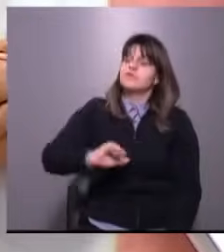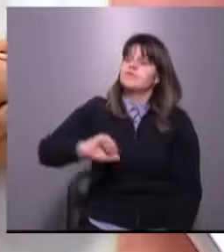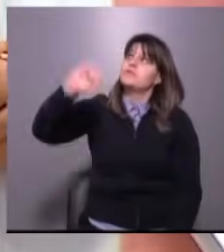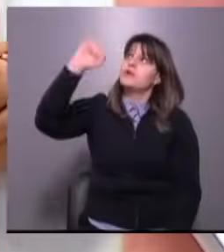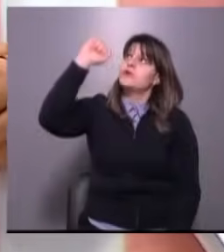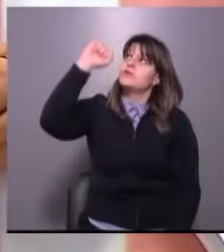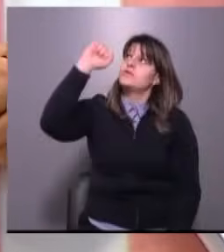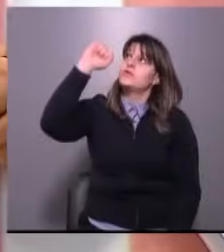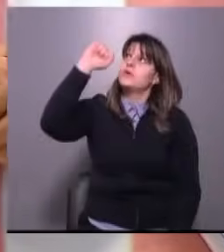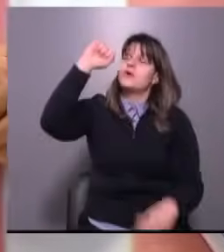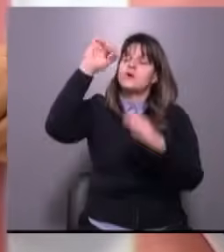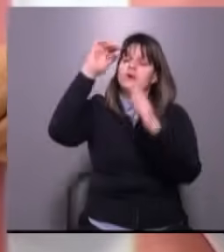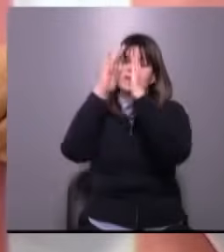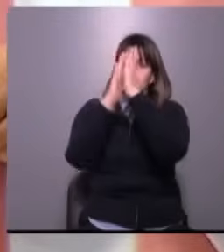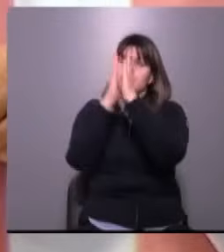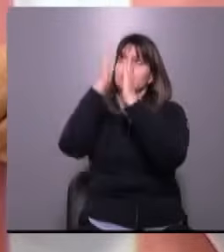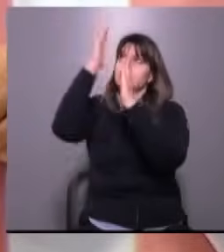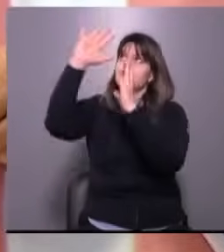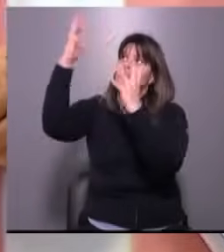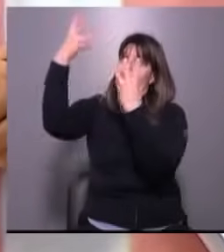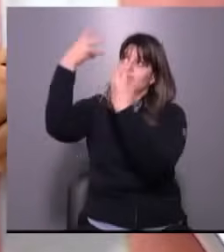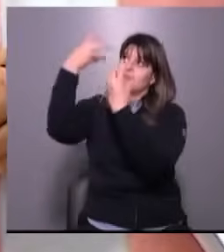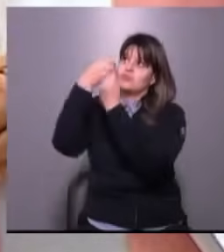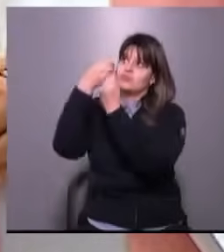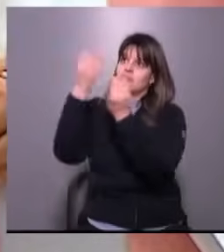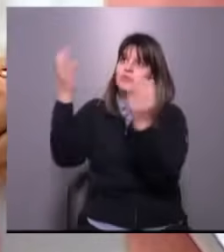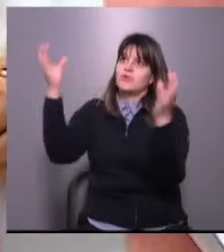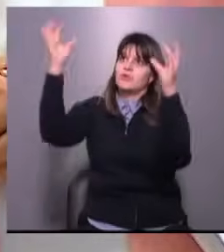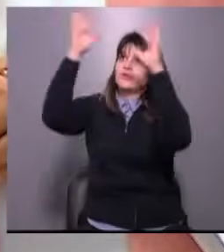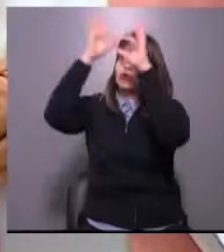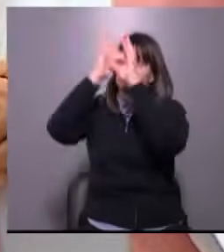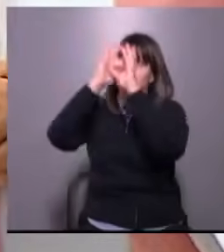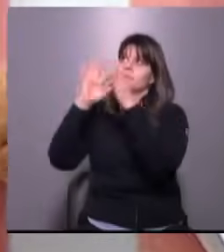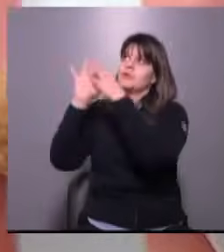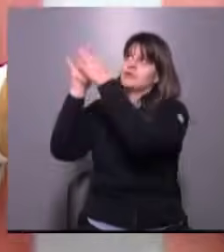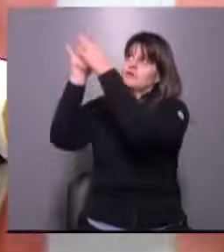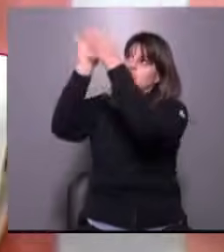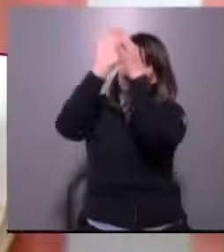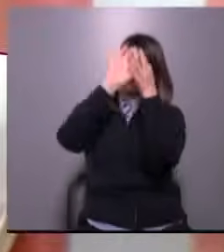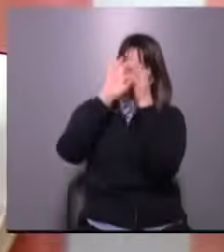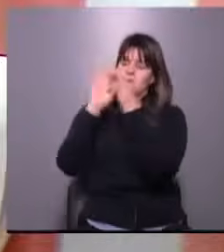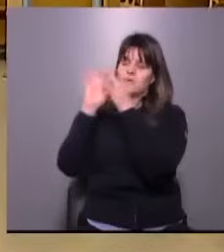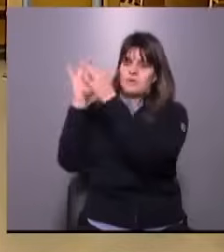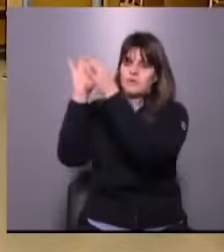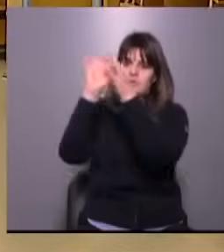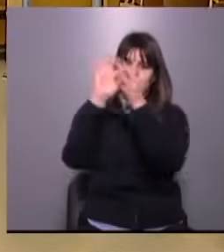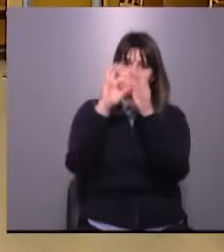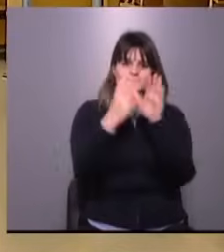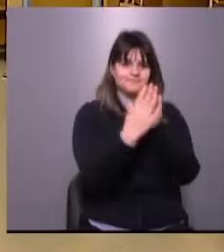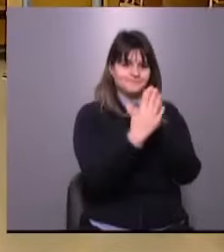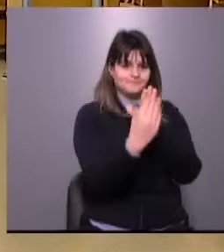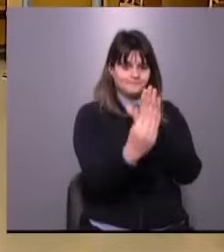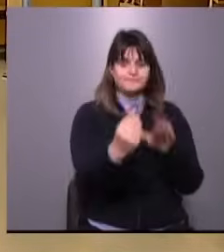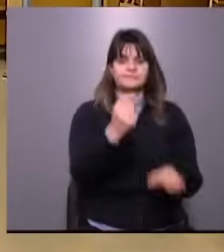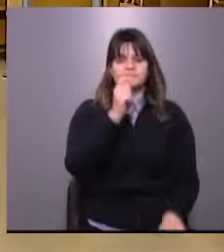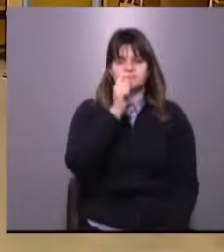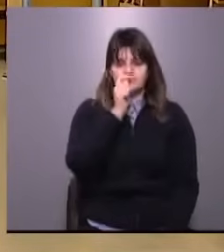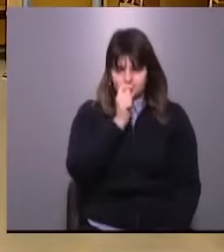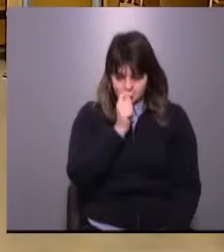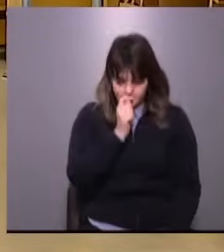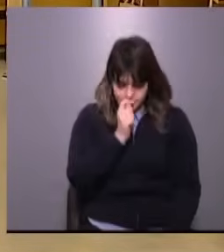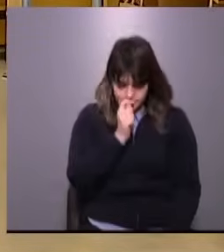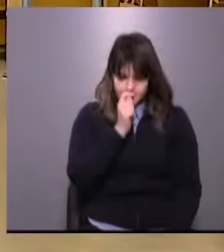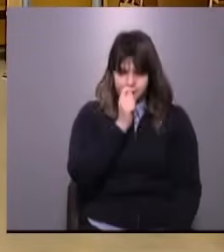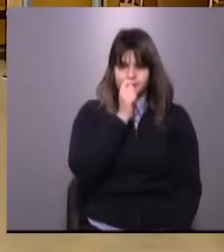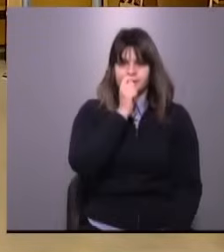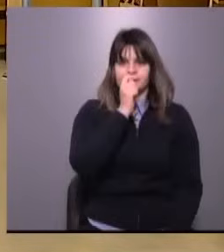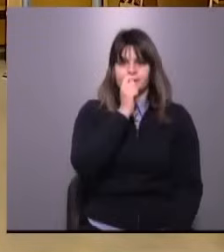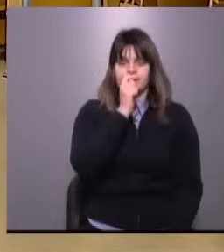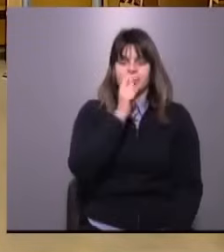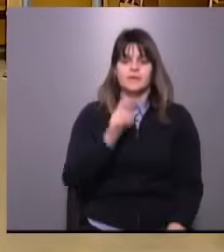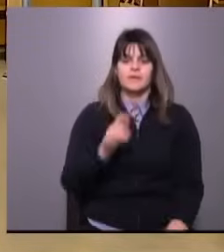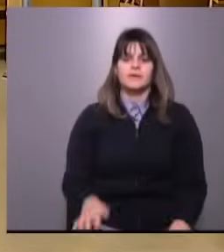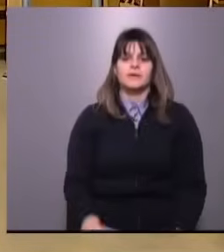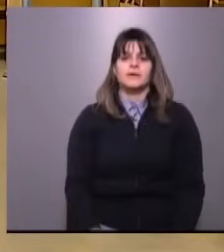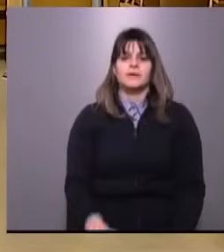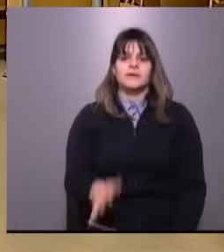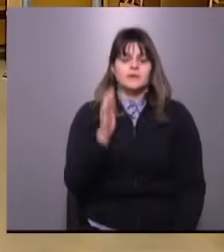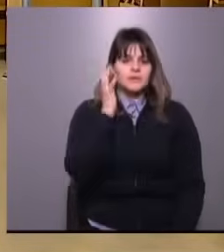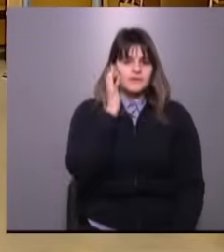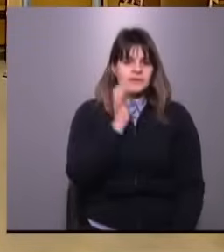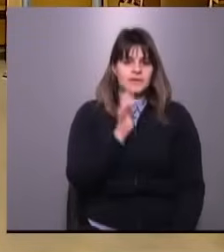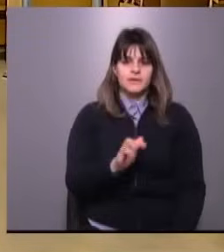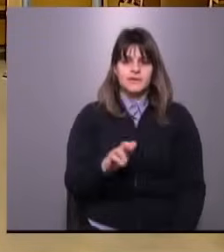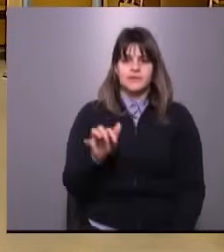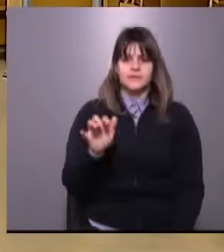Por nosso Senhor Jesus Cristo, vosso Filho, que é Deus convosco, na unidade do Espírito Santo.